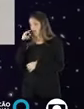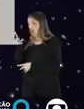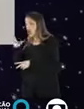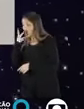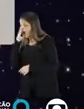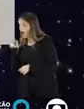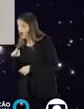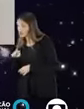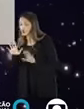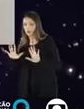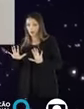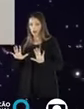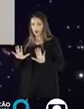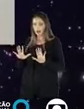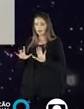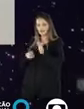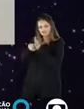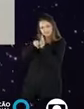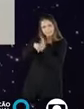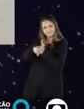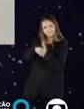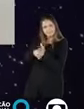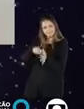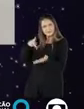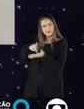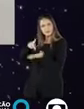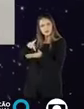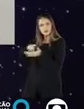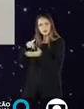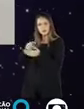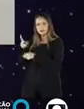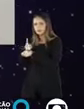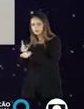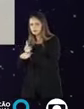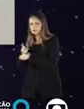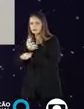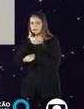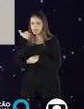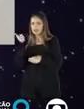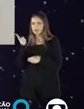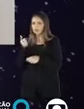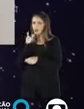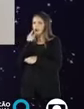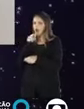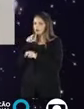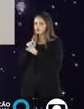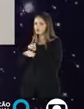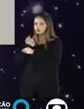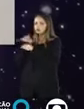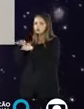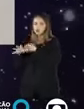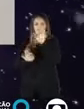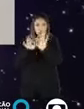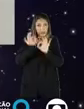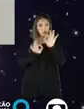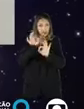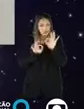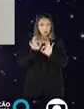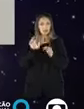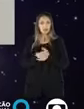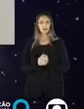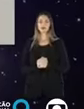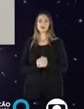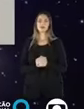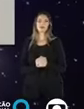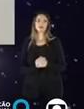decisão baseada em dados. E quando ela entende o campo, ela ajuda o produtor a usar melhor a água na irrigação, a planejar melhor a sua operação, a criar